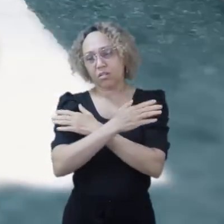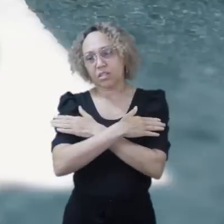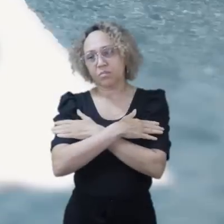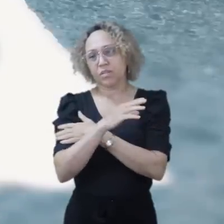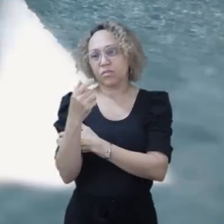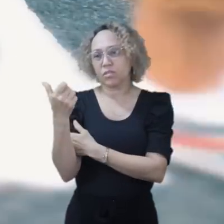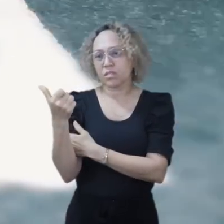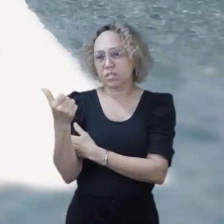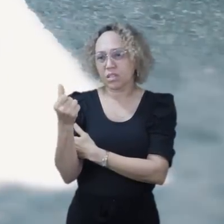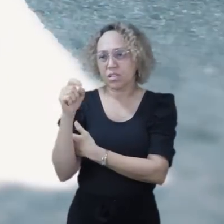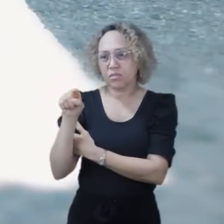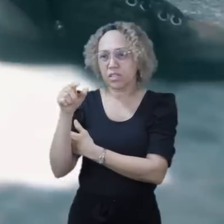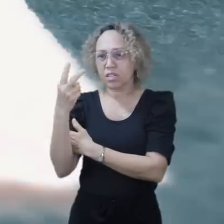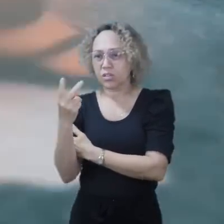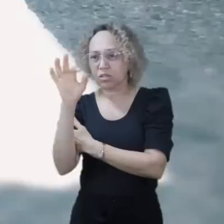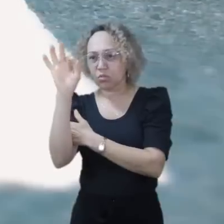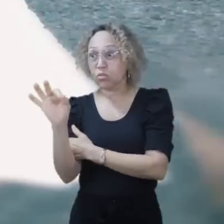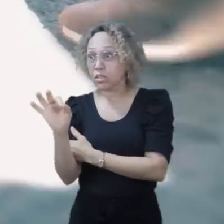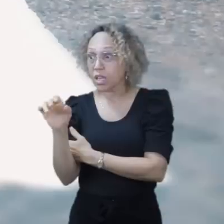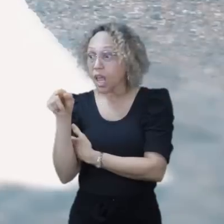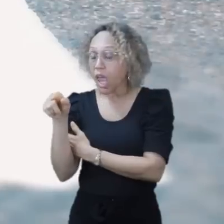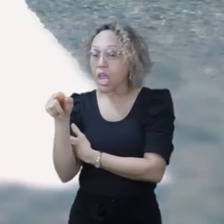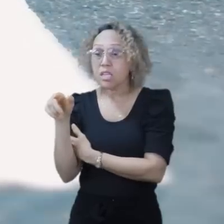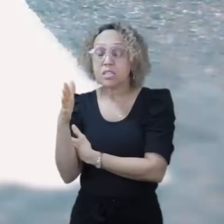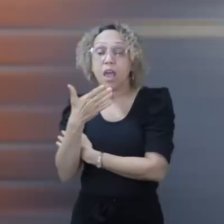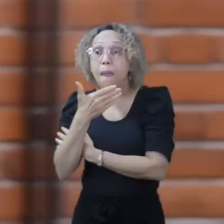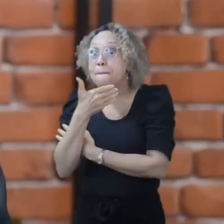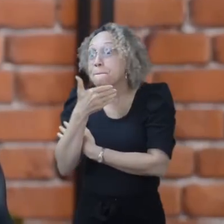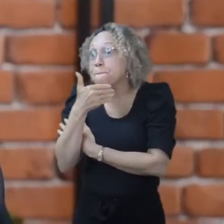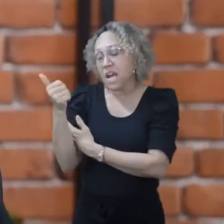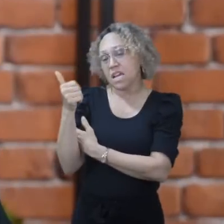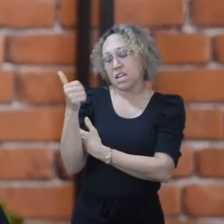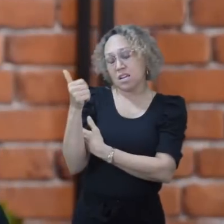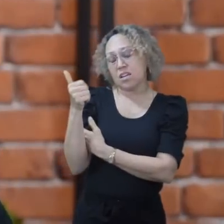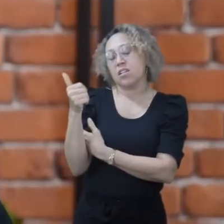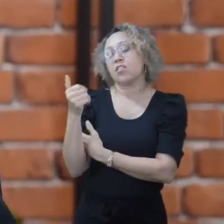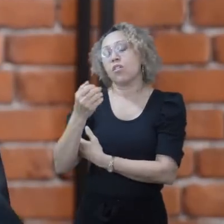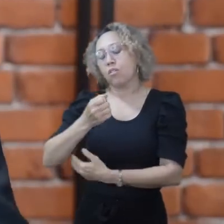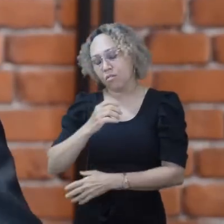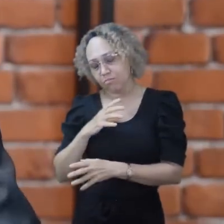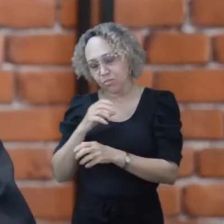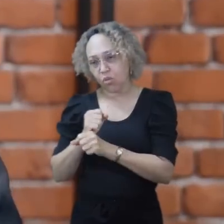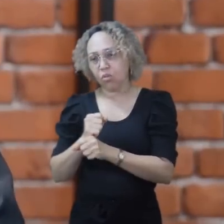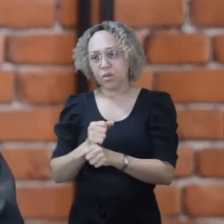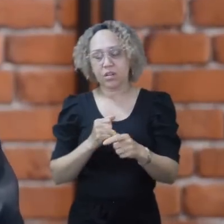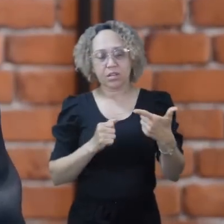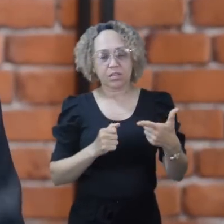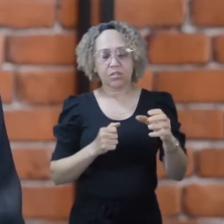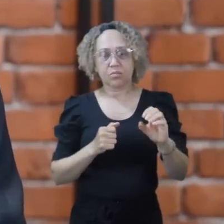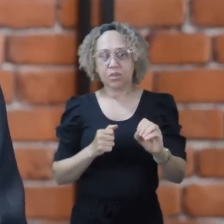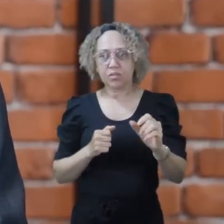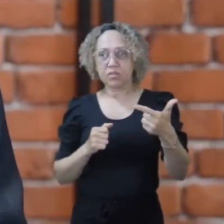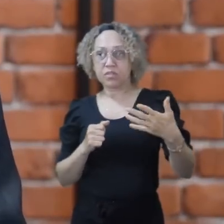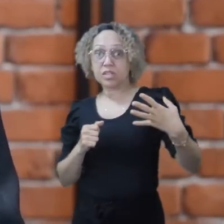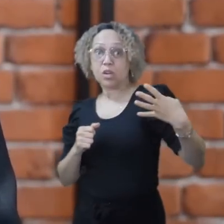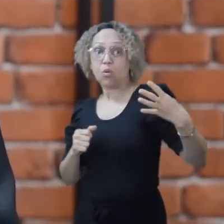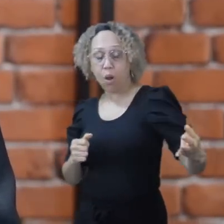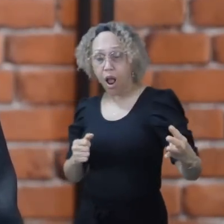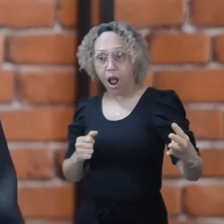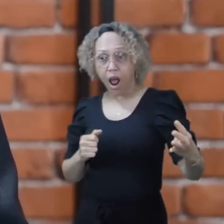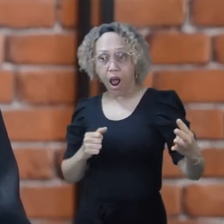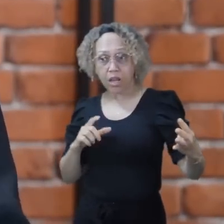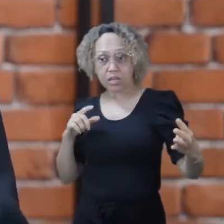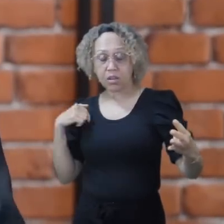série histórica do IBGE. Em 2024, conquistamos a maior redução da